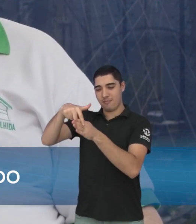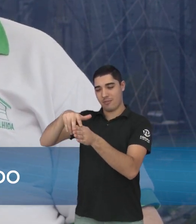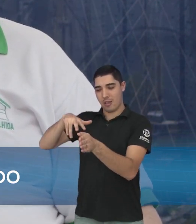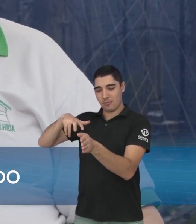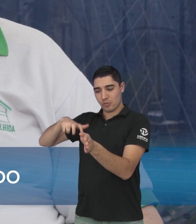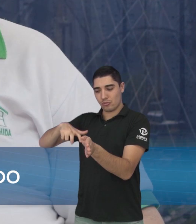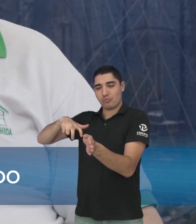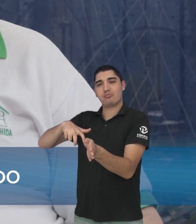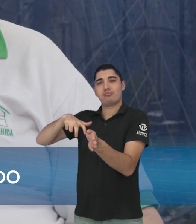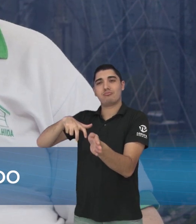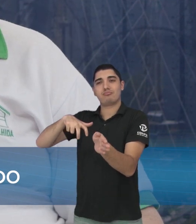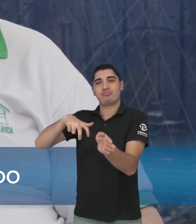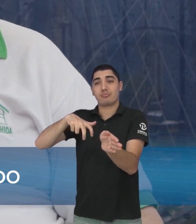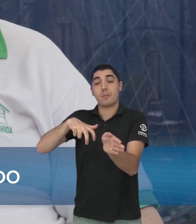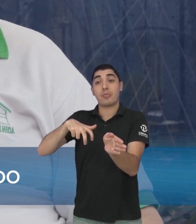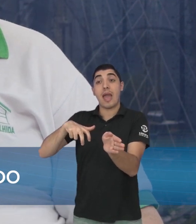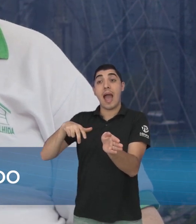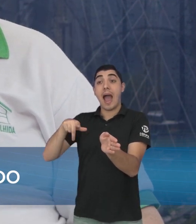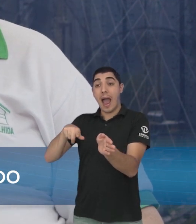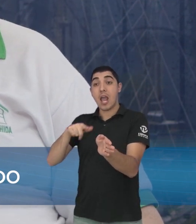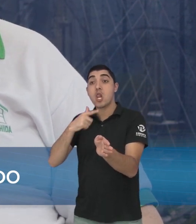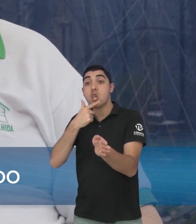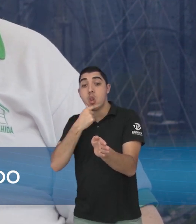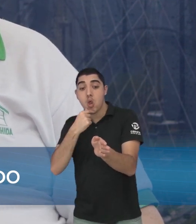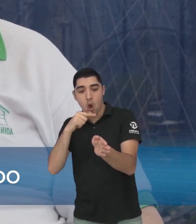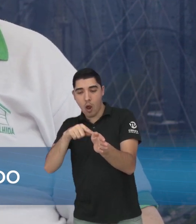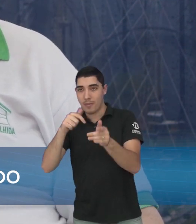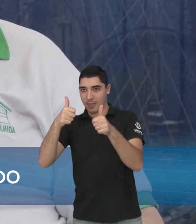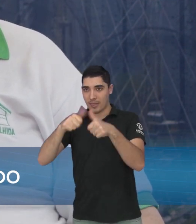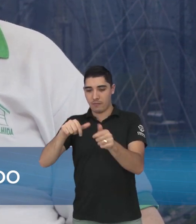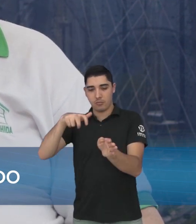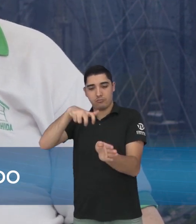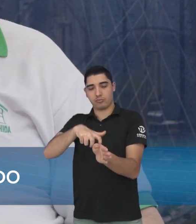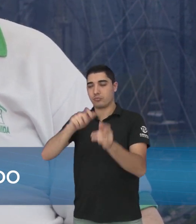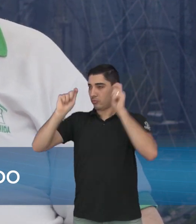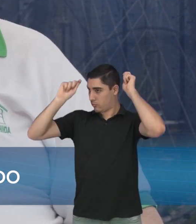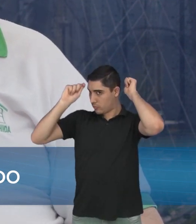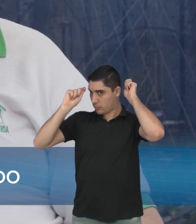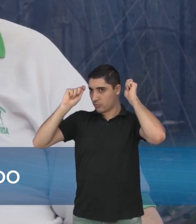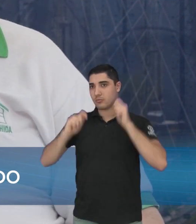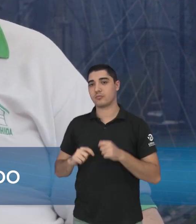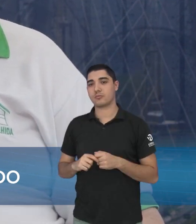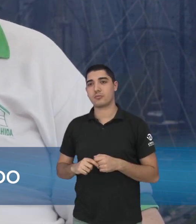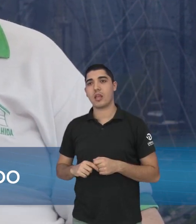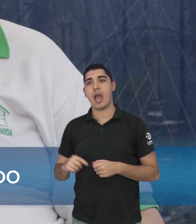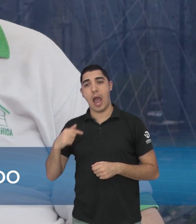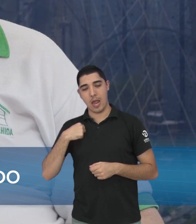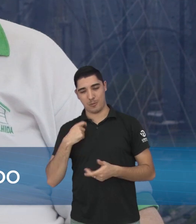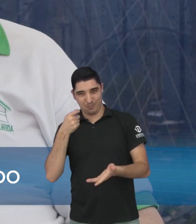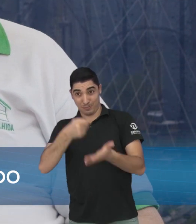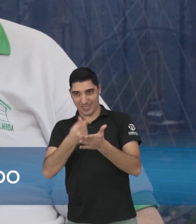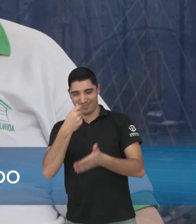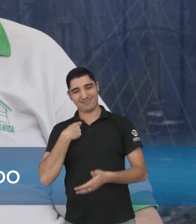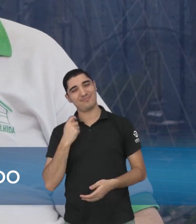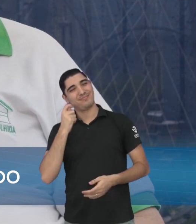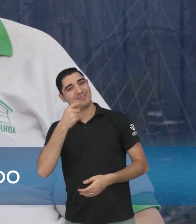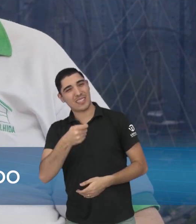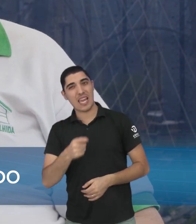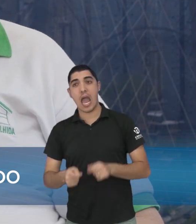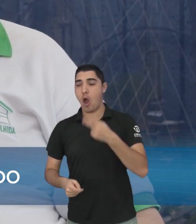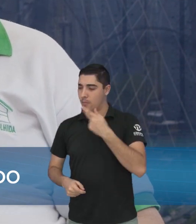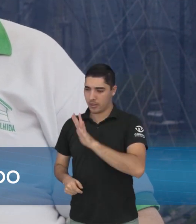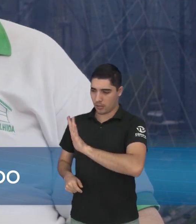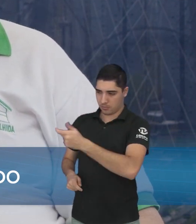eu fui pagar a pessoa da charrete, o senhor que estava lá com o chapéu, ele falou para mim, de você eu não posso receber. Eu falei, por